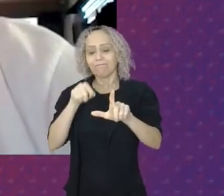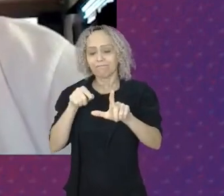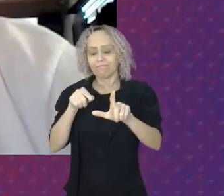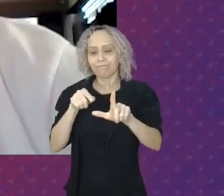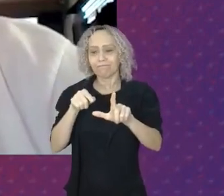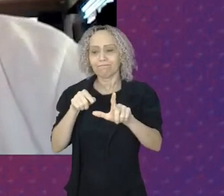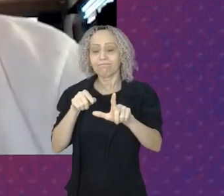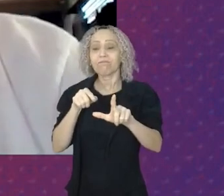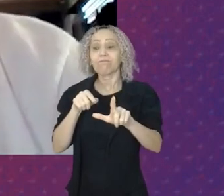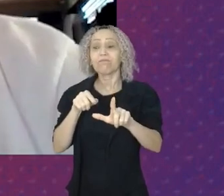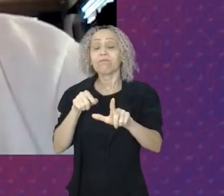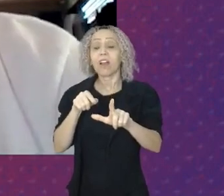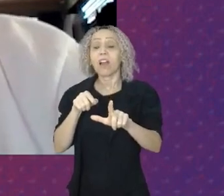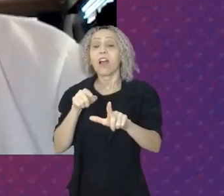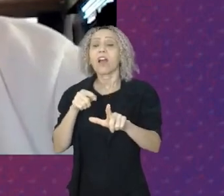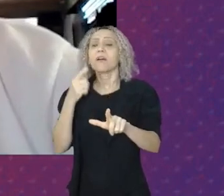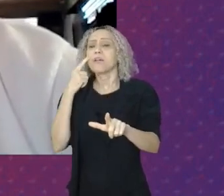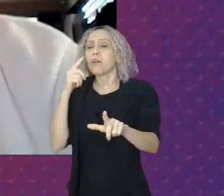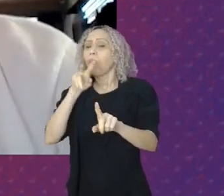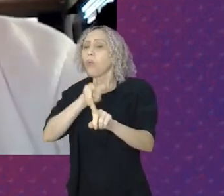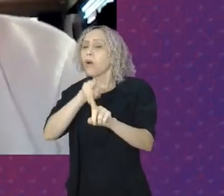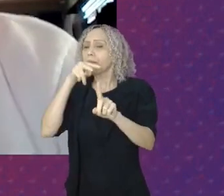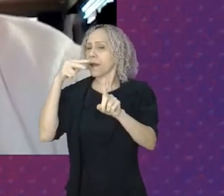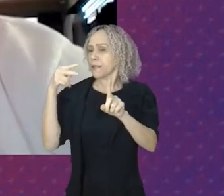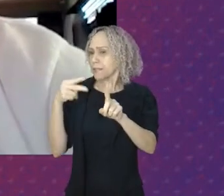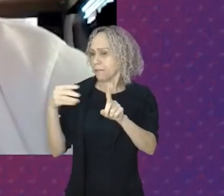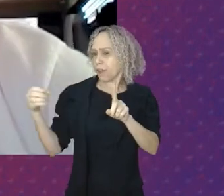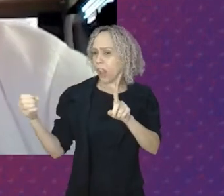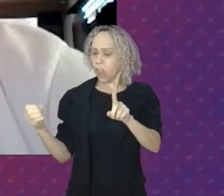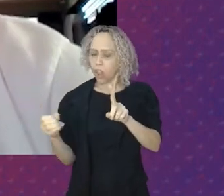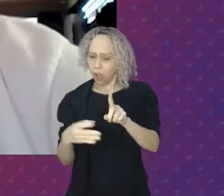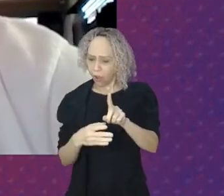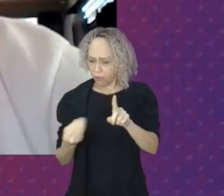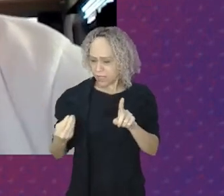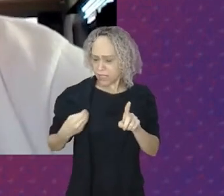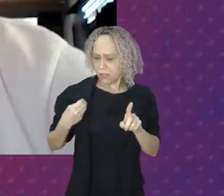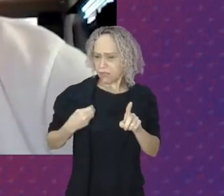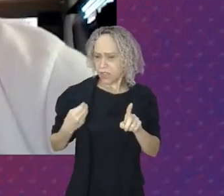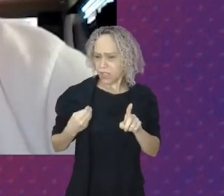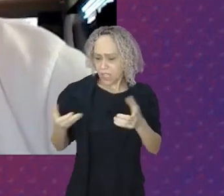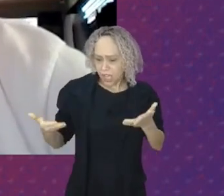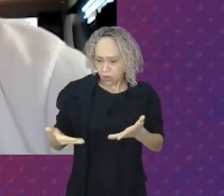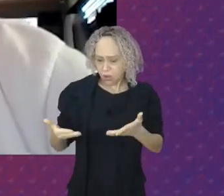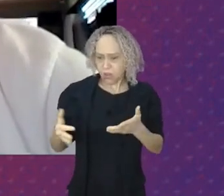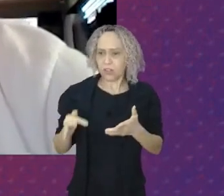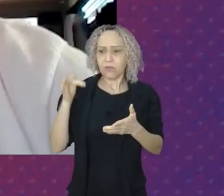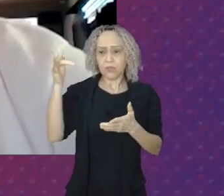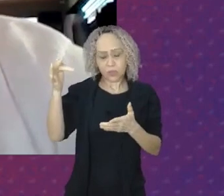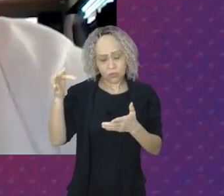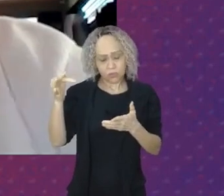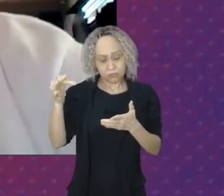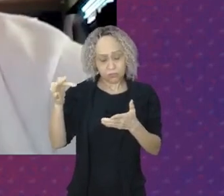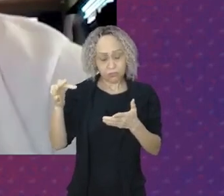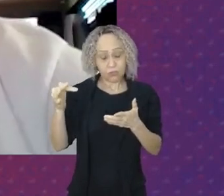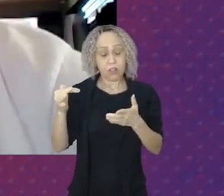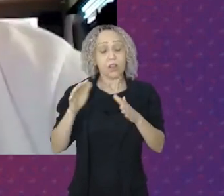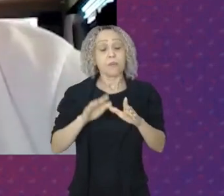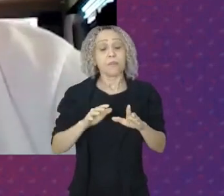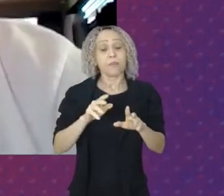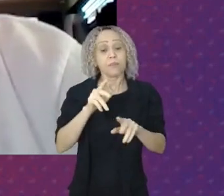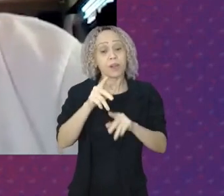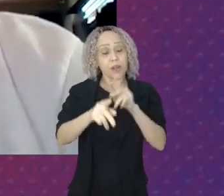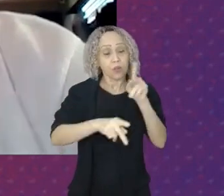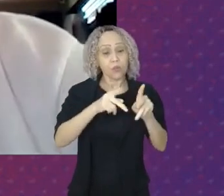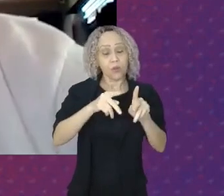aponta-se uma nova perspectiva de vida e de futuro, não só para as pessoas LGBTs, não só para essas